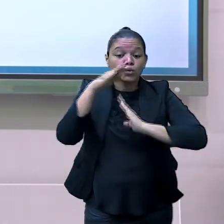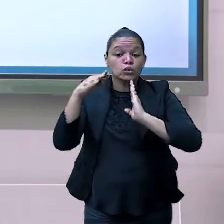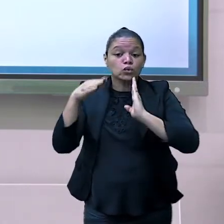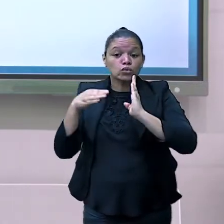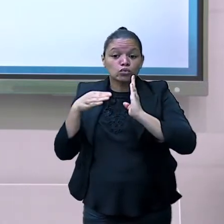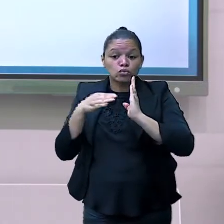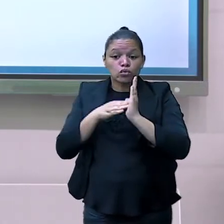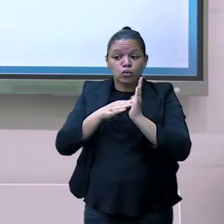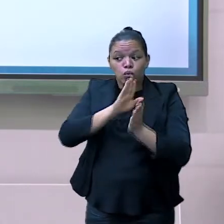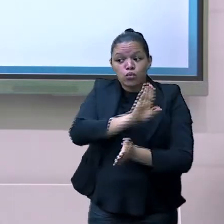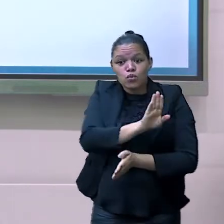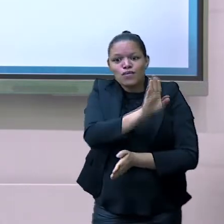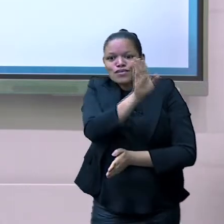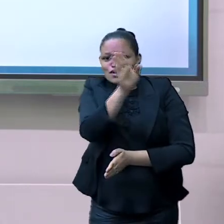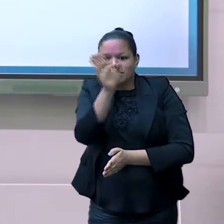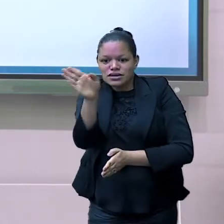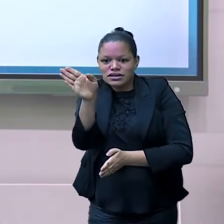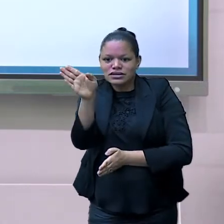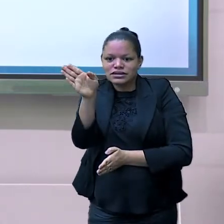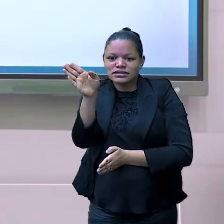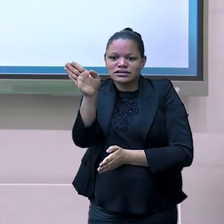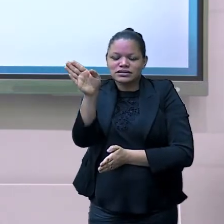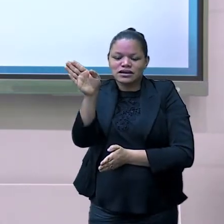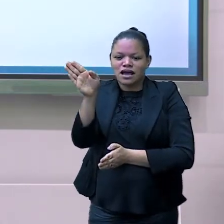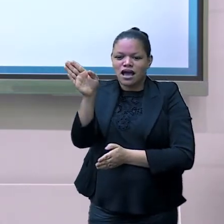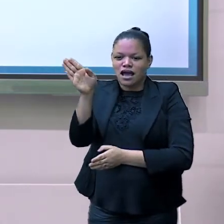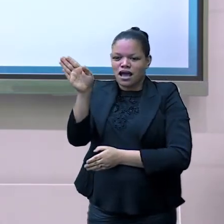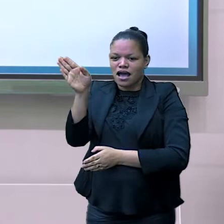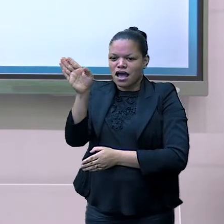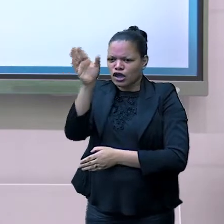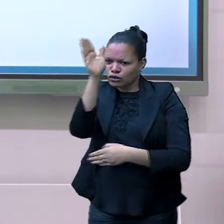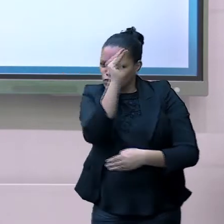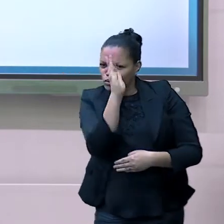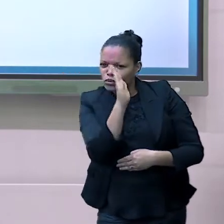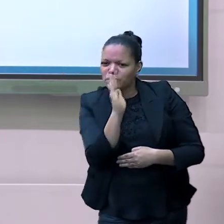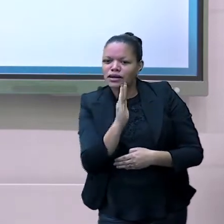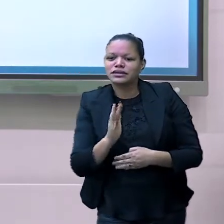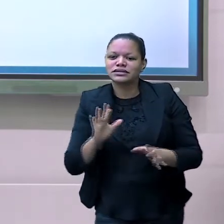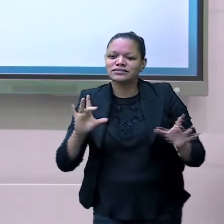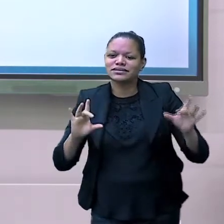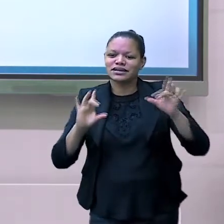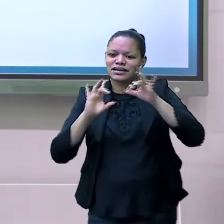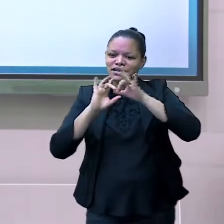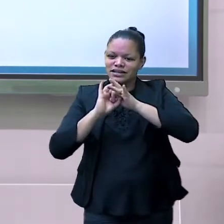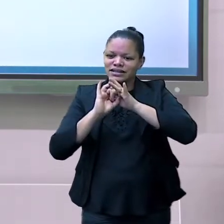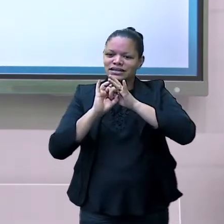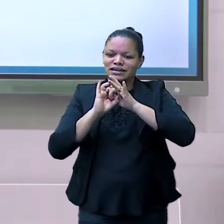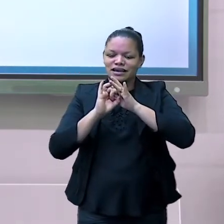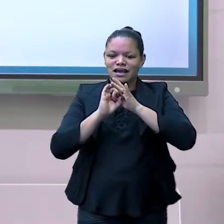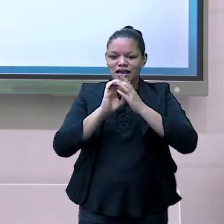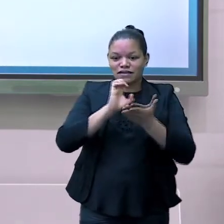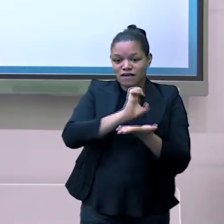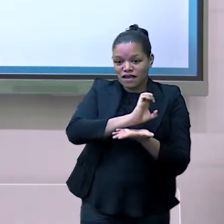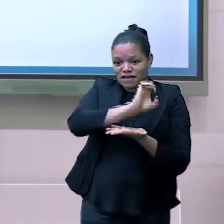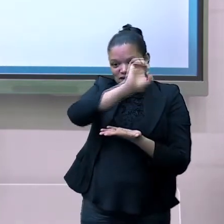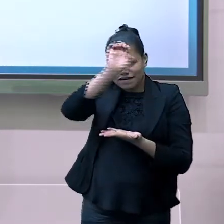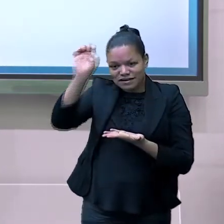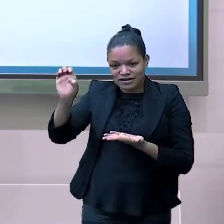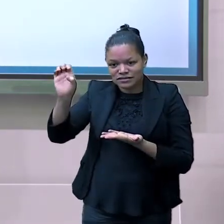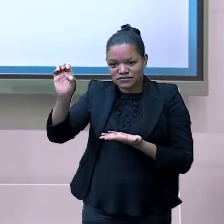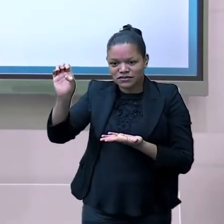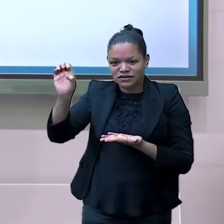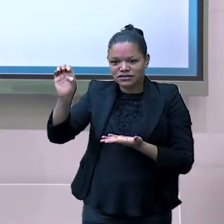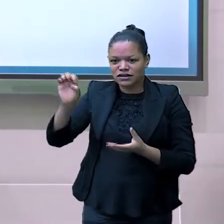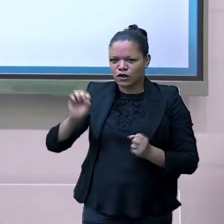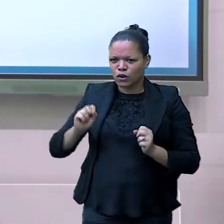de serviço do nosso país para um outro país, está ligado então à exportação. Se vai sair do